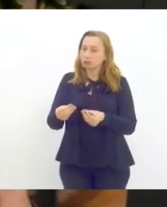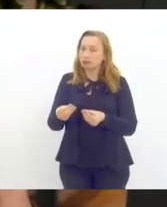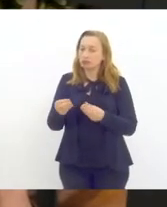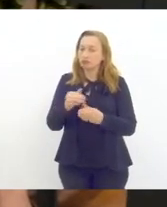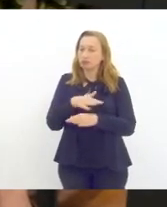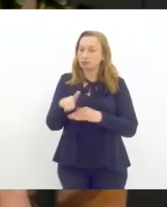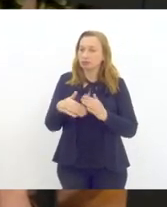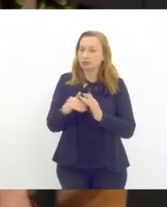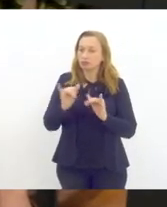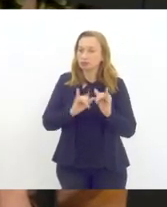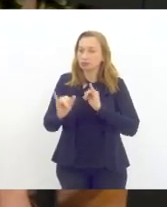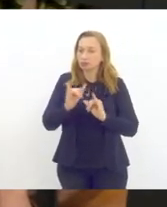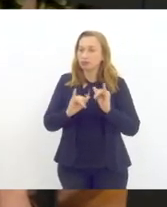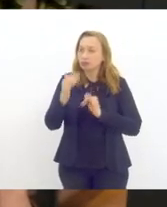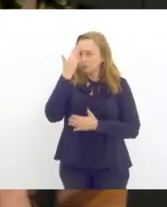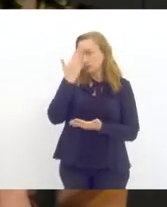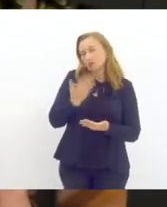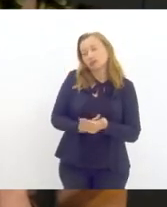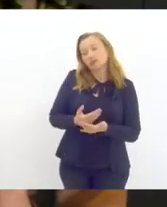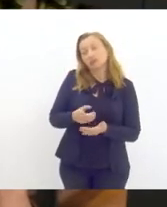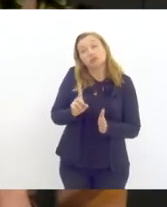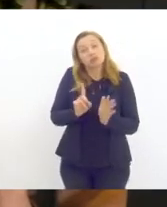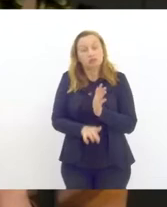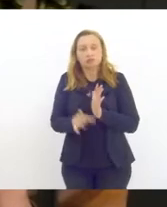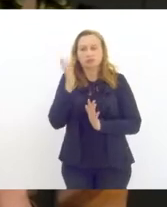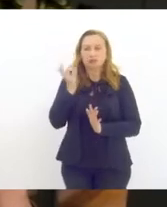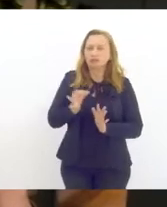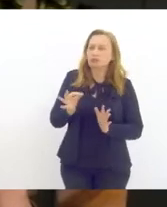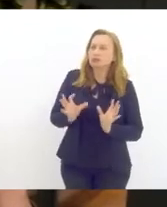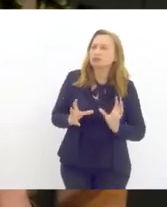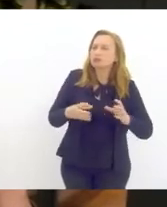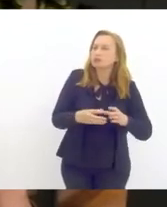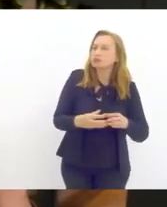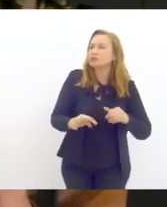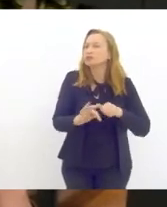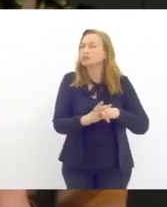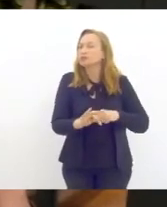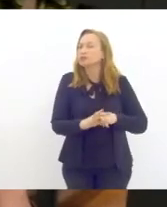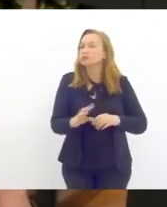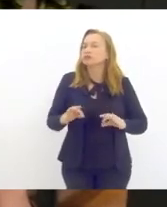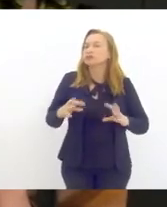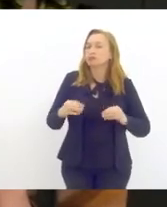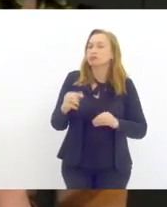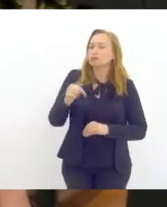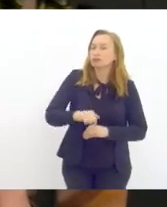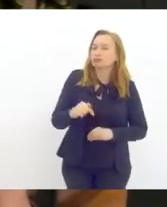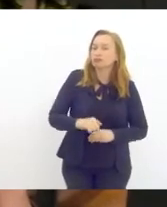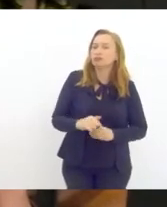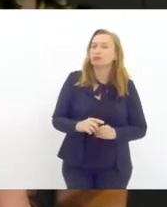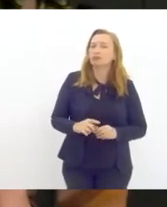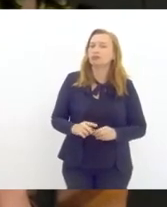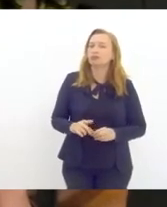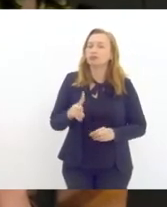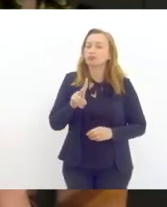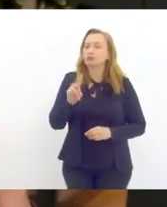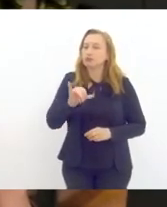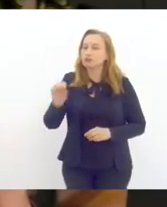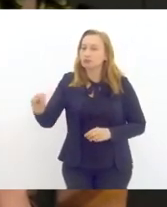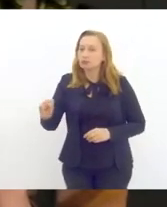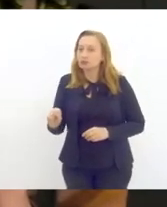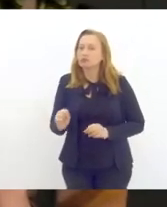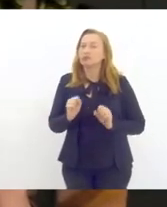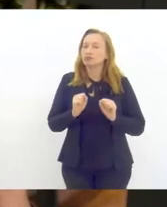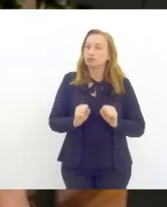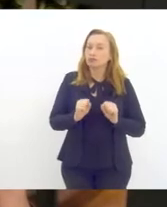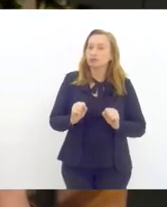que talvez até menos. Eu não sei se a nossa equipe que está aqui presente, o Felipe Cipriani ou o Vinícius, poderiam